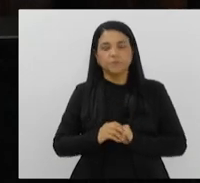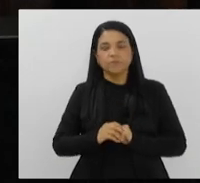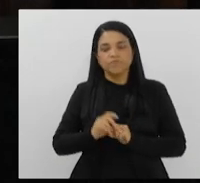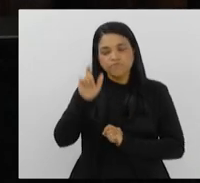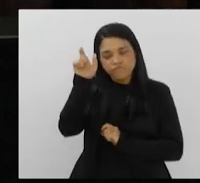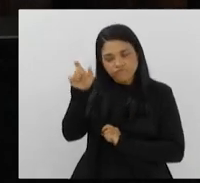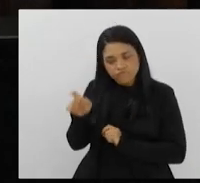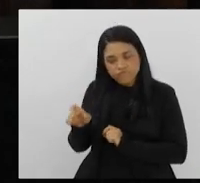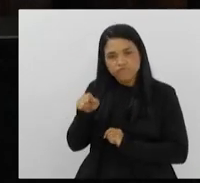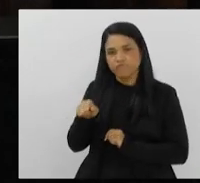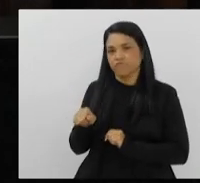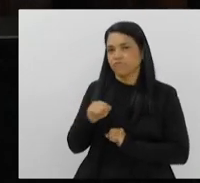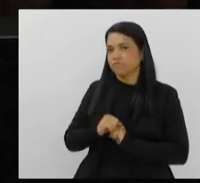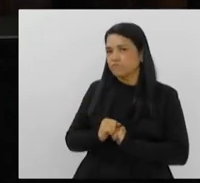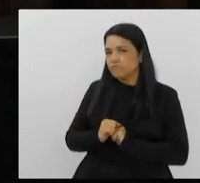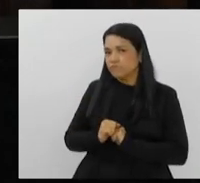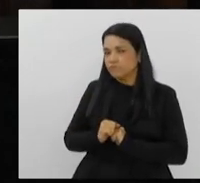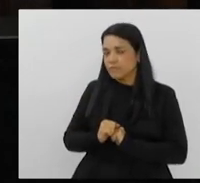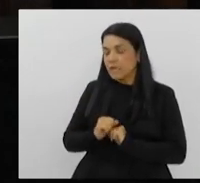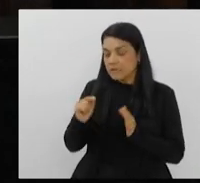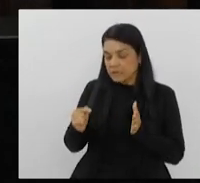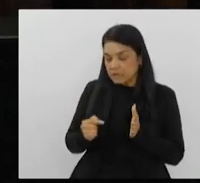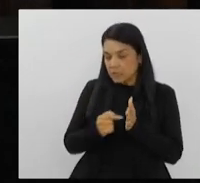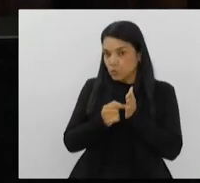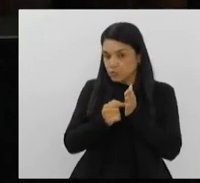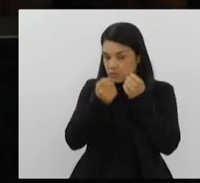ele, é o que diz a denúncia,